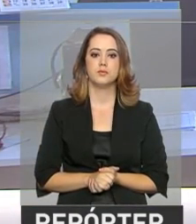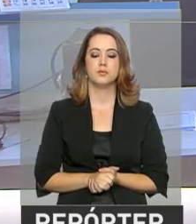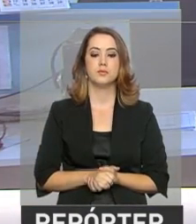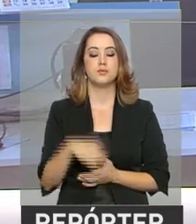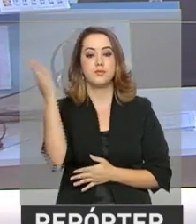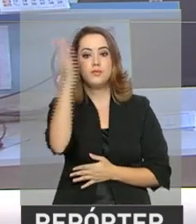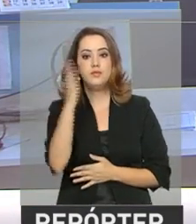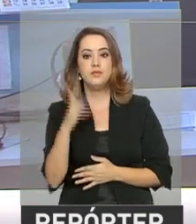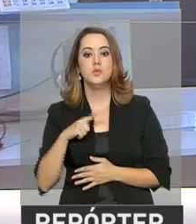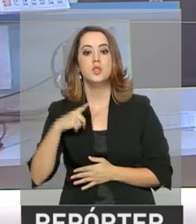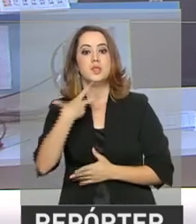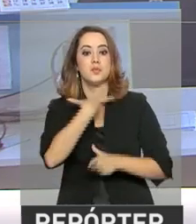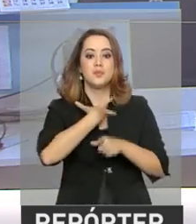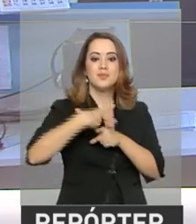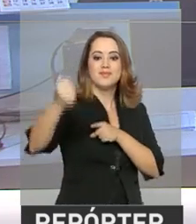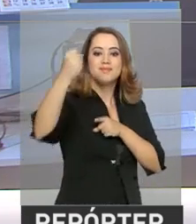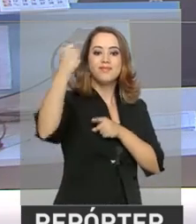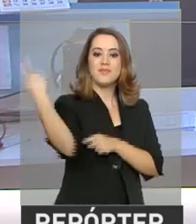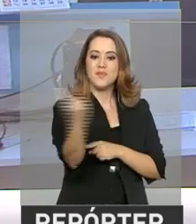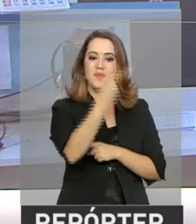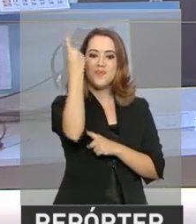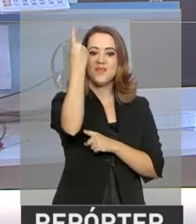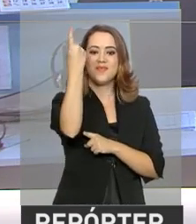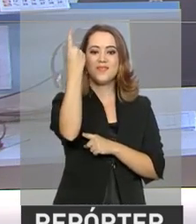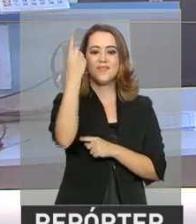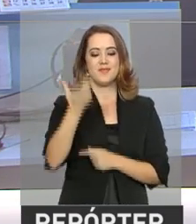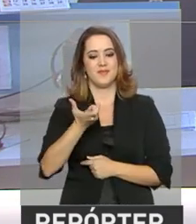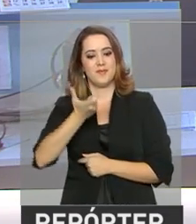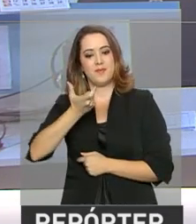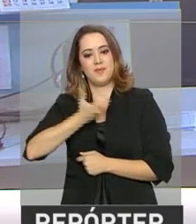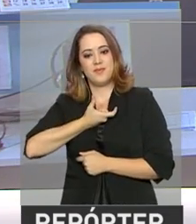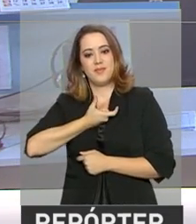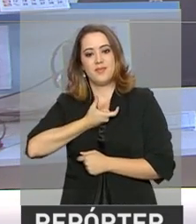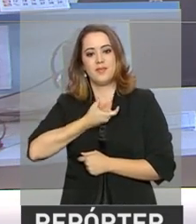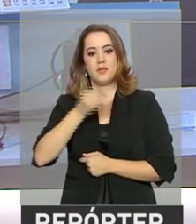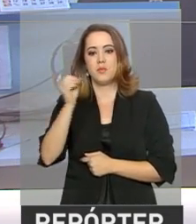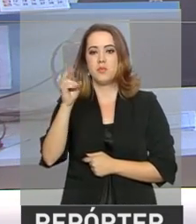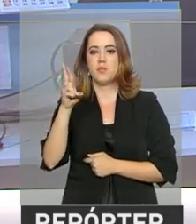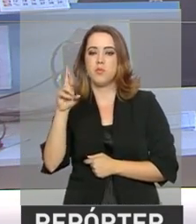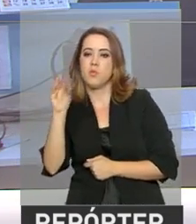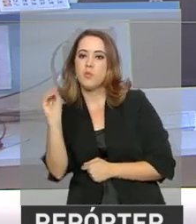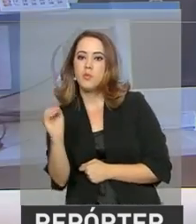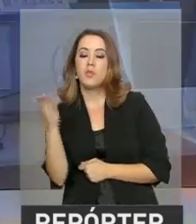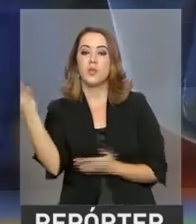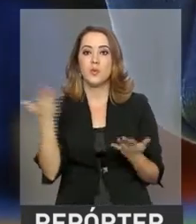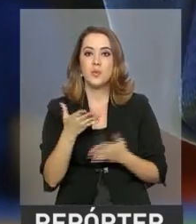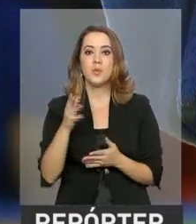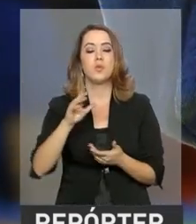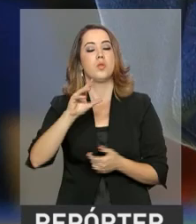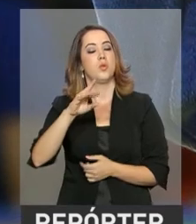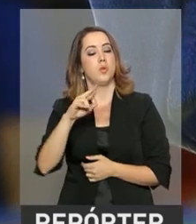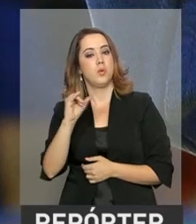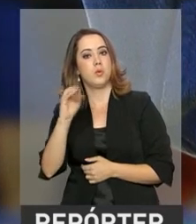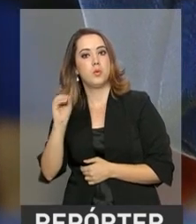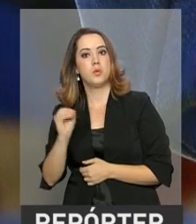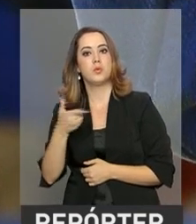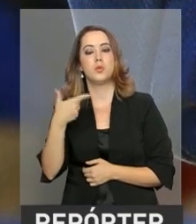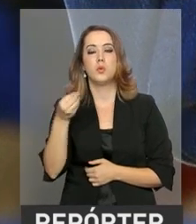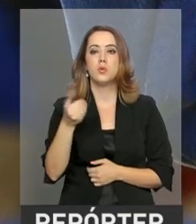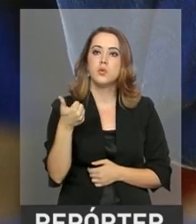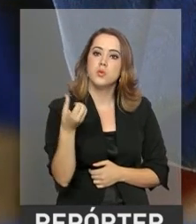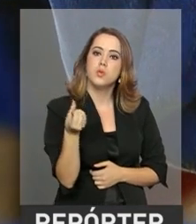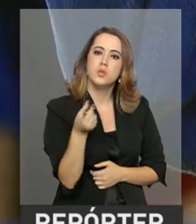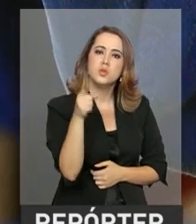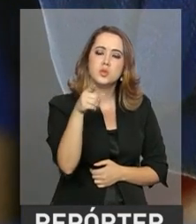E o Brasil conquistou agora há pouco a primeira medalha de ouro nos Jogos Rio 2016. A judoca carioca Rafaela